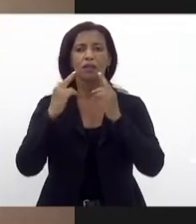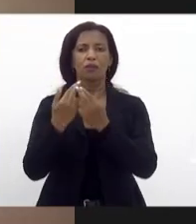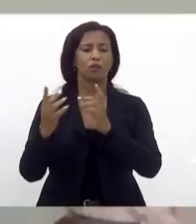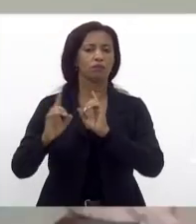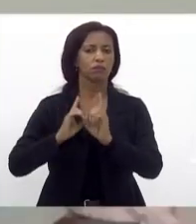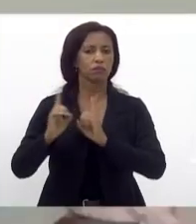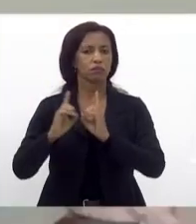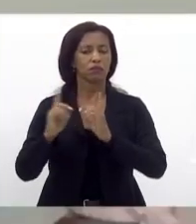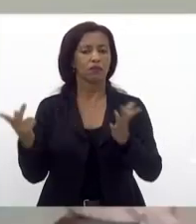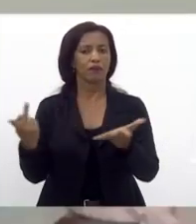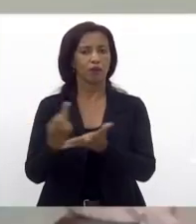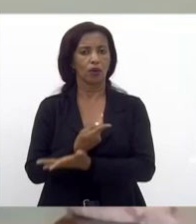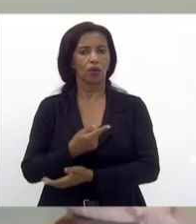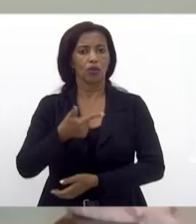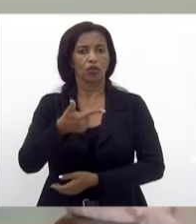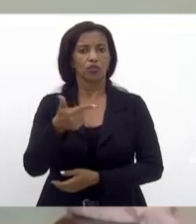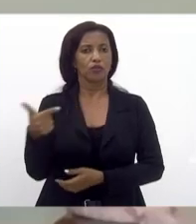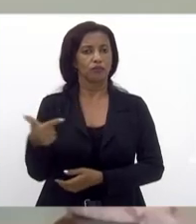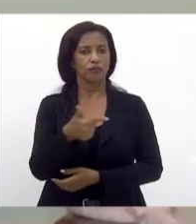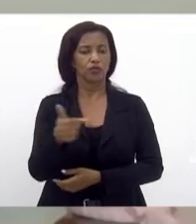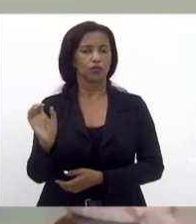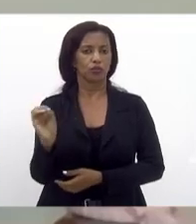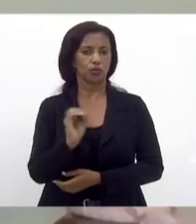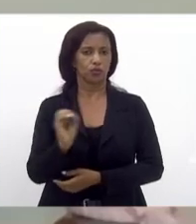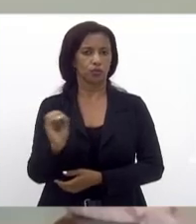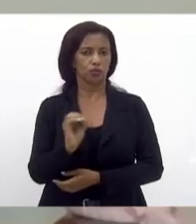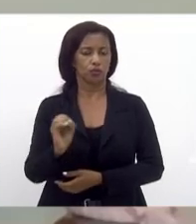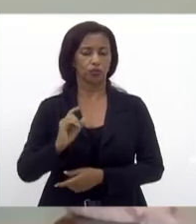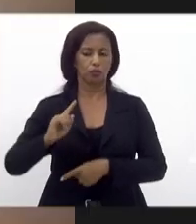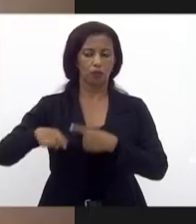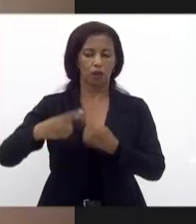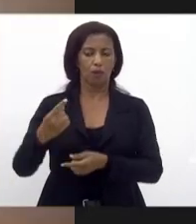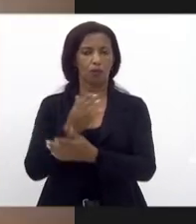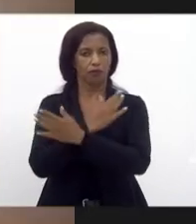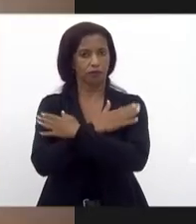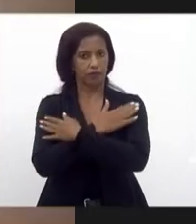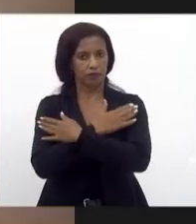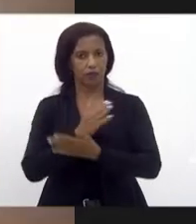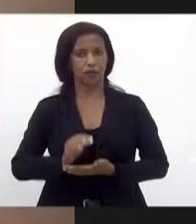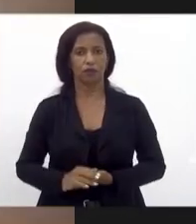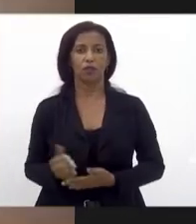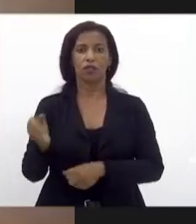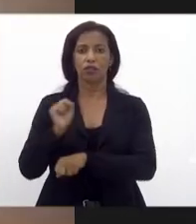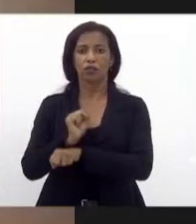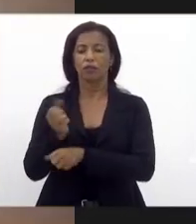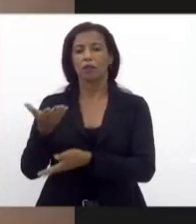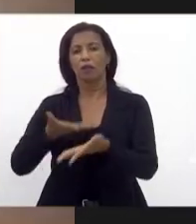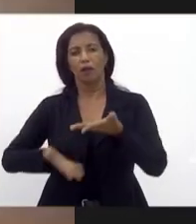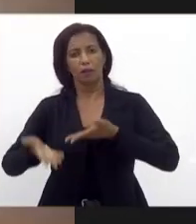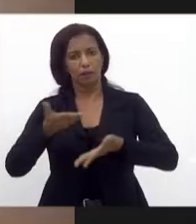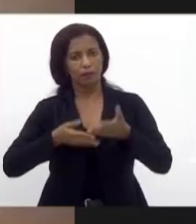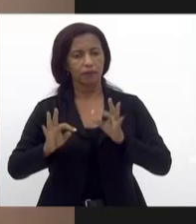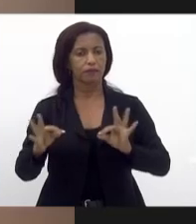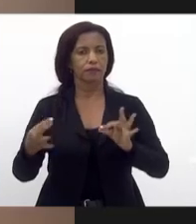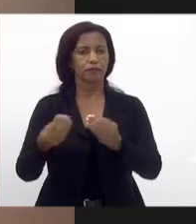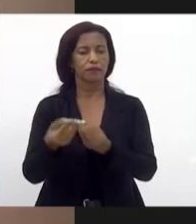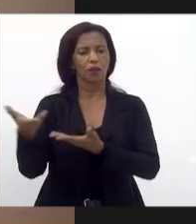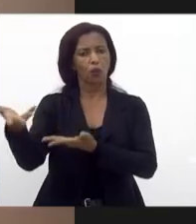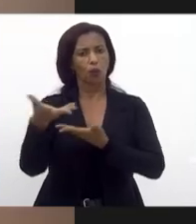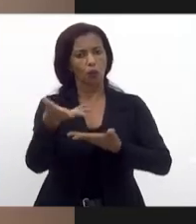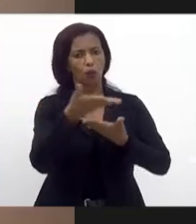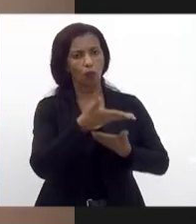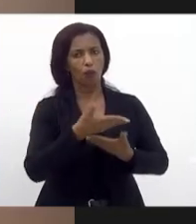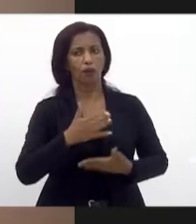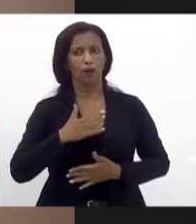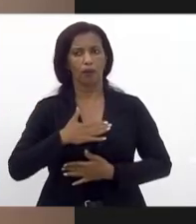debate vai ocorrer no dia 22 de outubro, após o feriado. Espero a participação de todos. Estão convidados